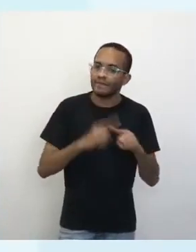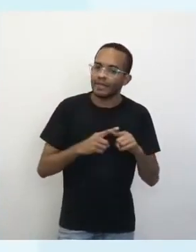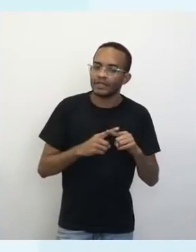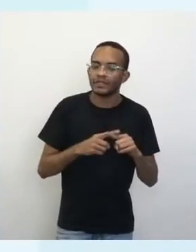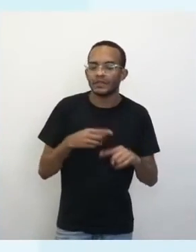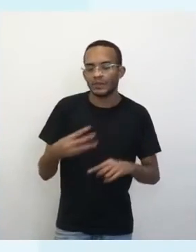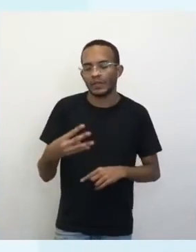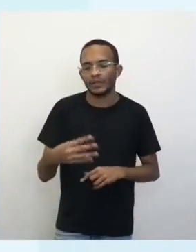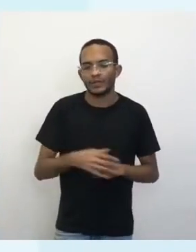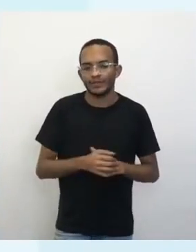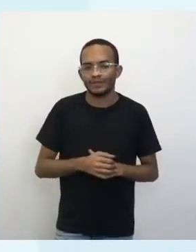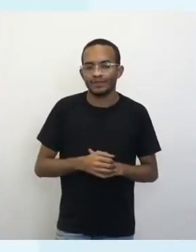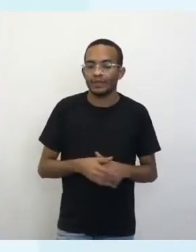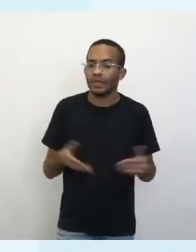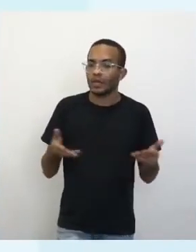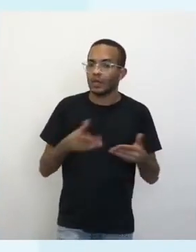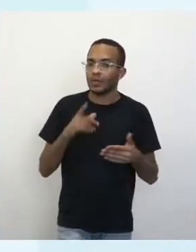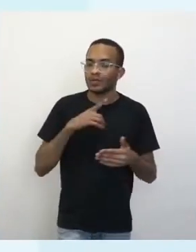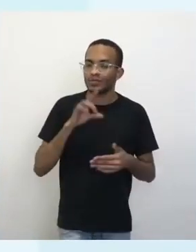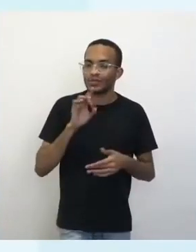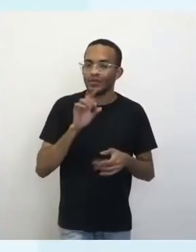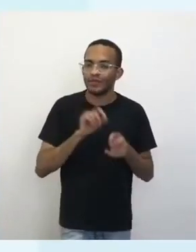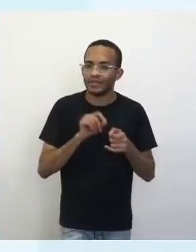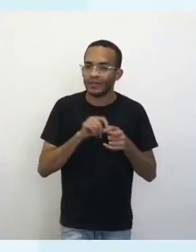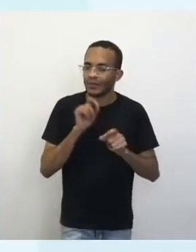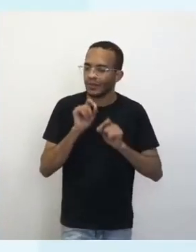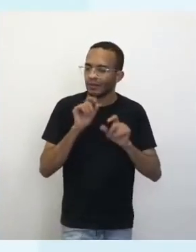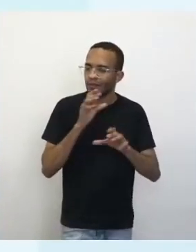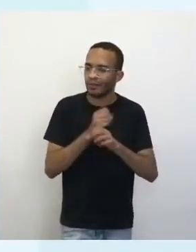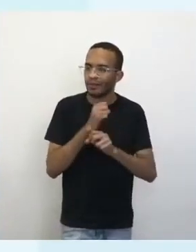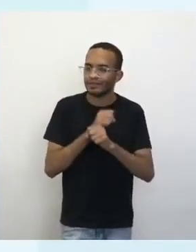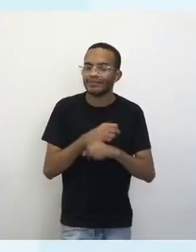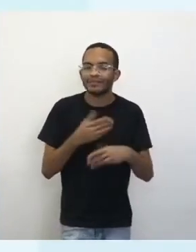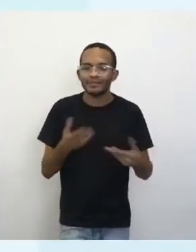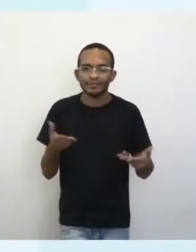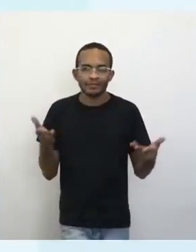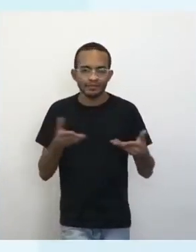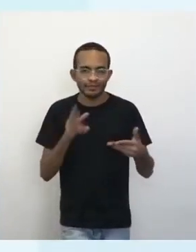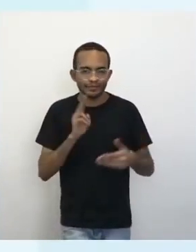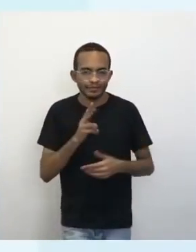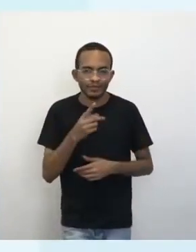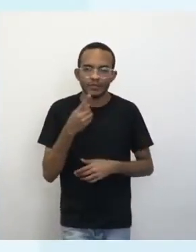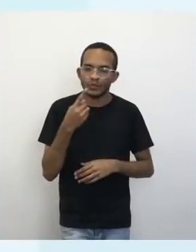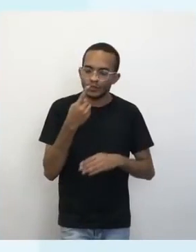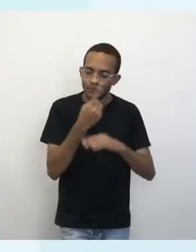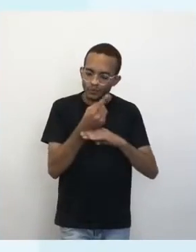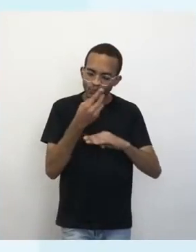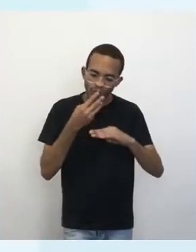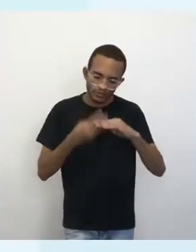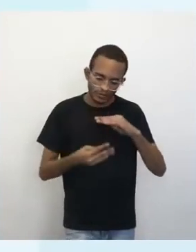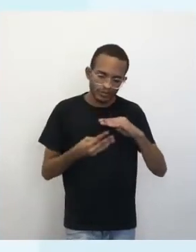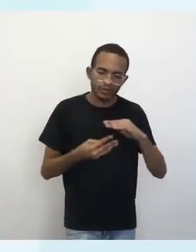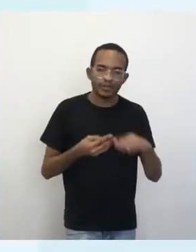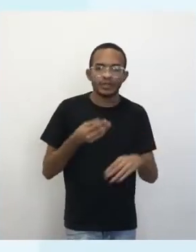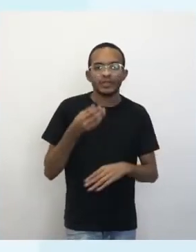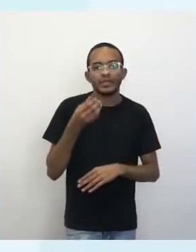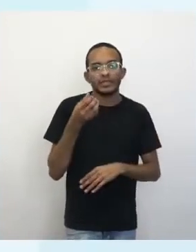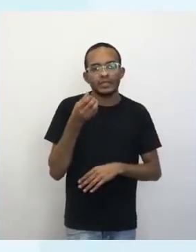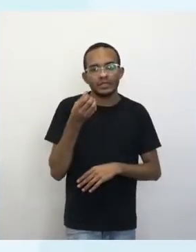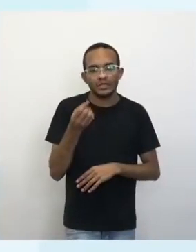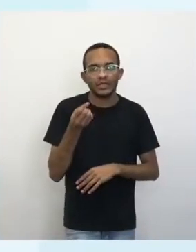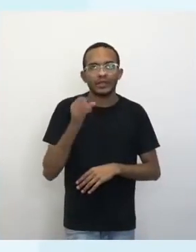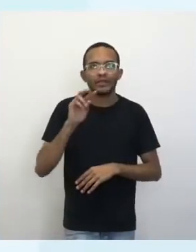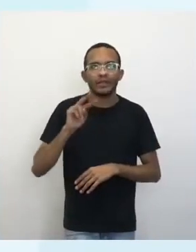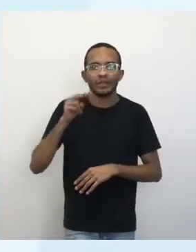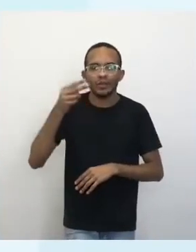vezes 4. Agora eu tenho só que fazer essas continhas, né? Então, vamos lá. 1/3. 6 ao quadrado,